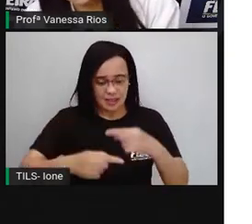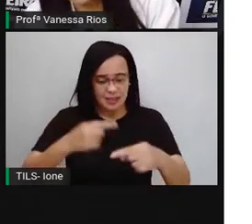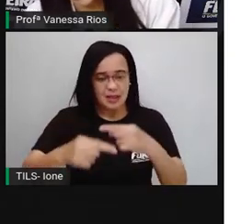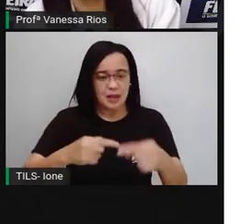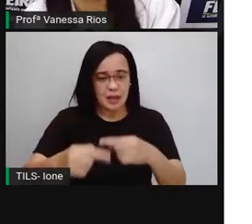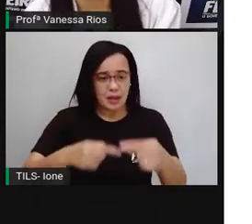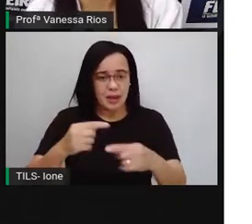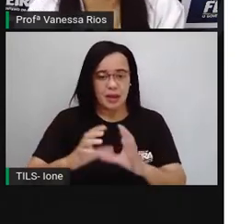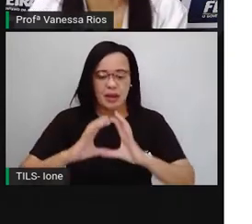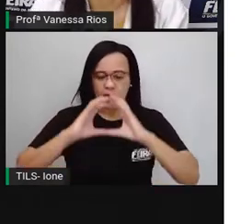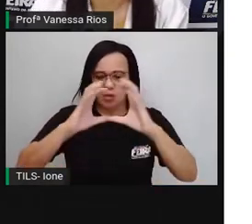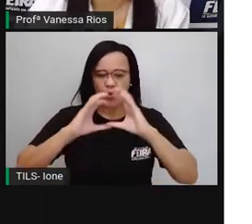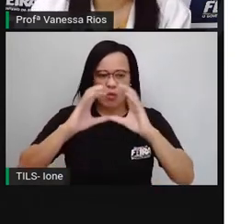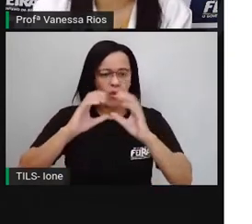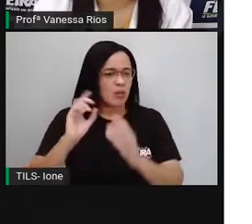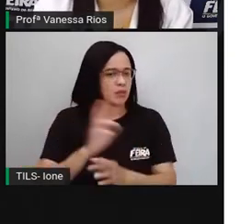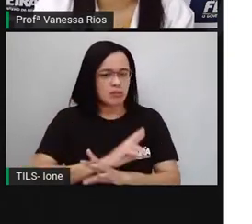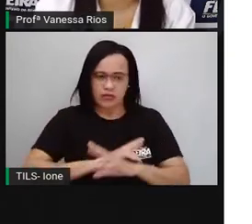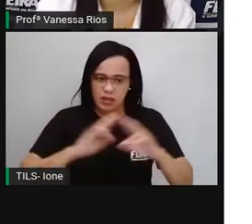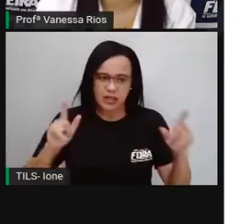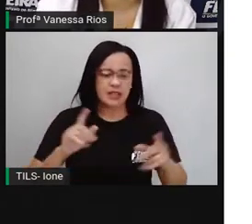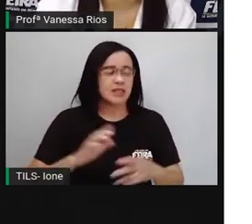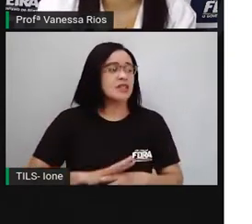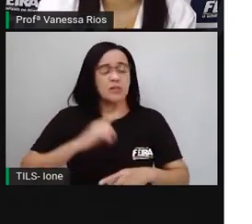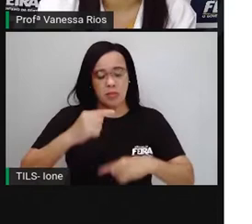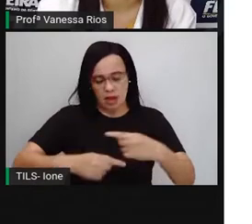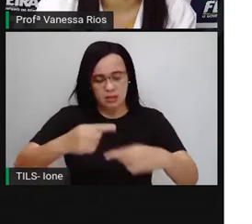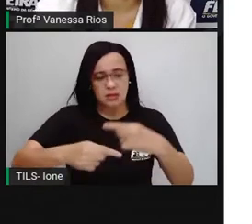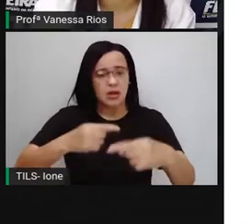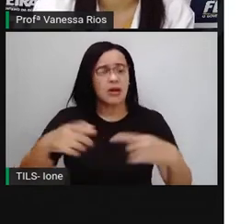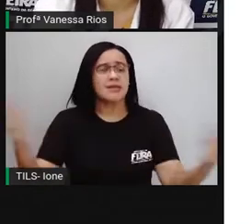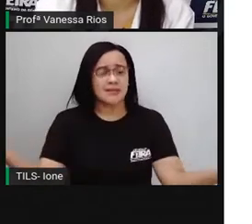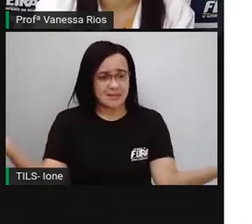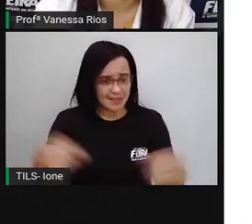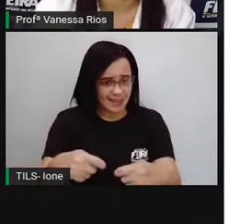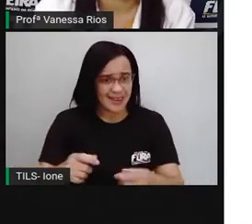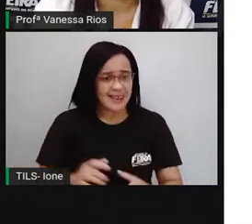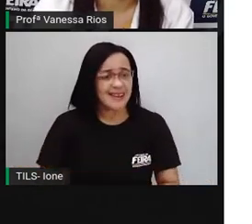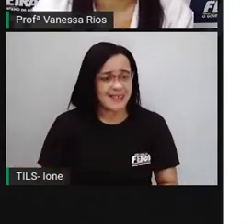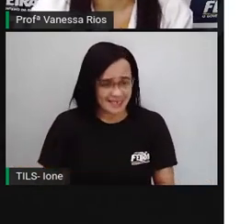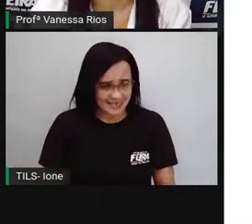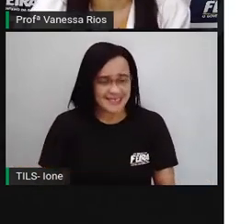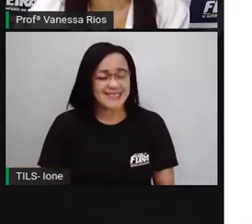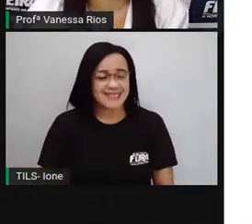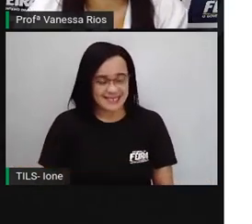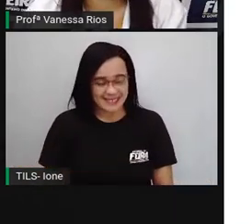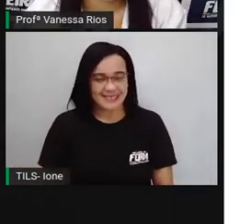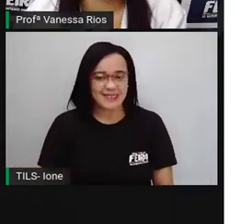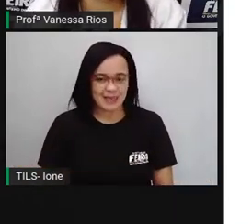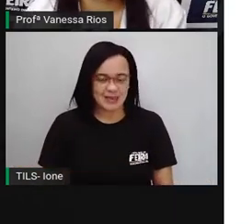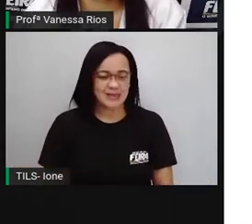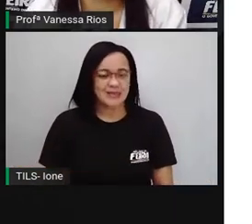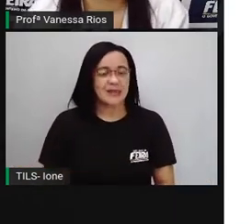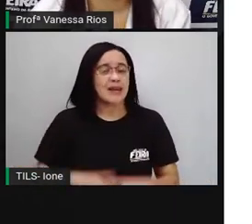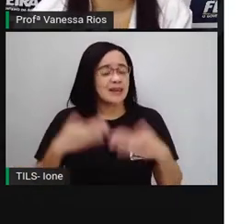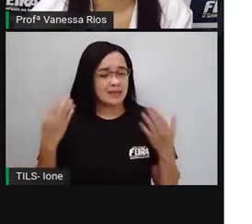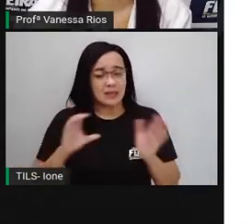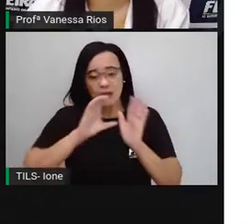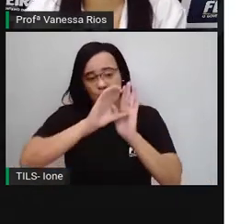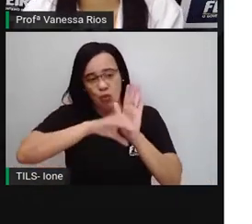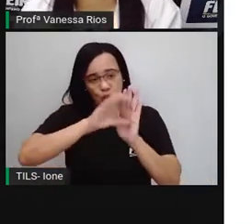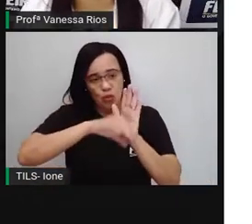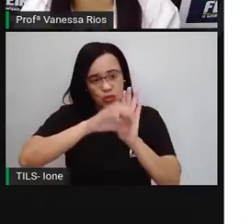de futebol. Mas ele consegue sim fazer esse processo, né, de rolar. Então, por isso que esse conceito